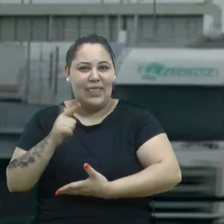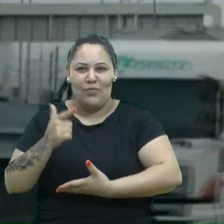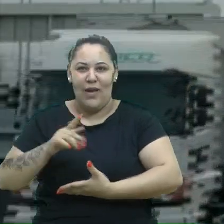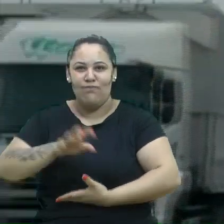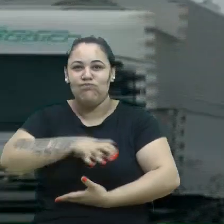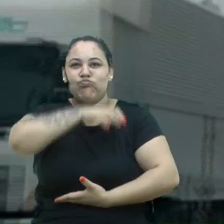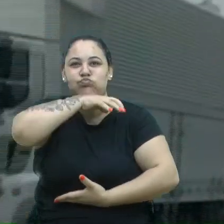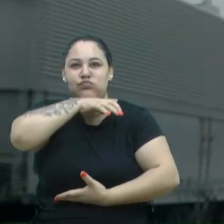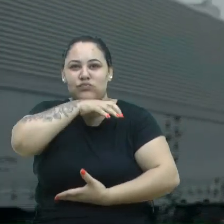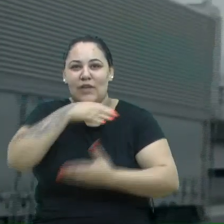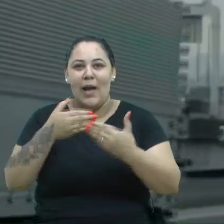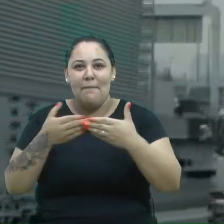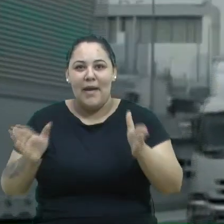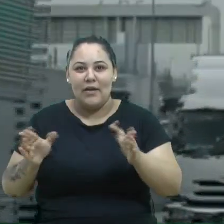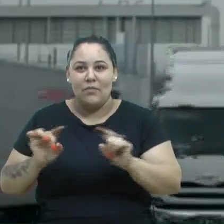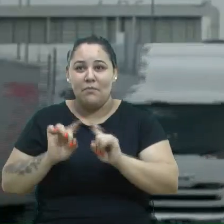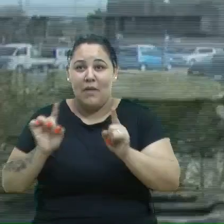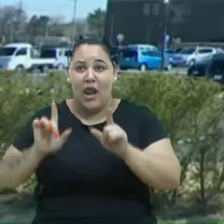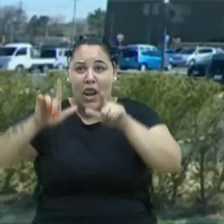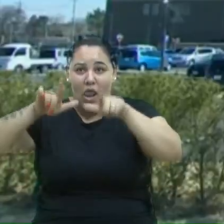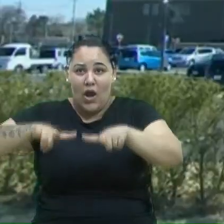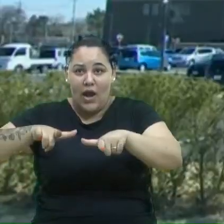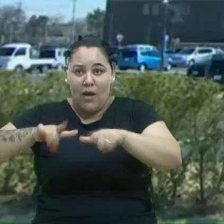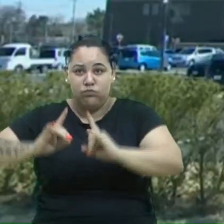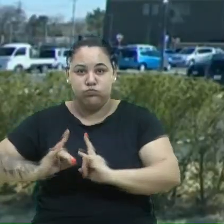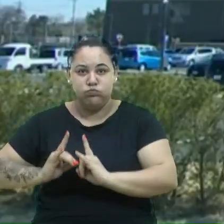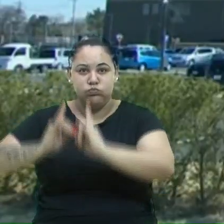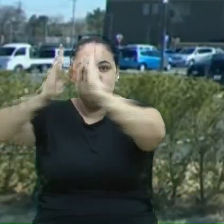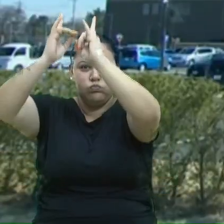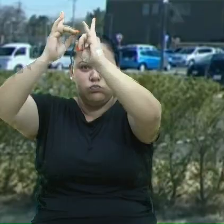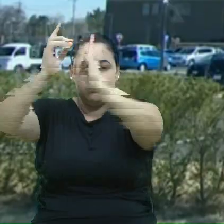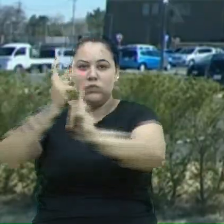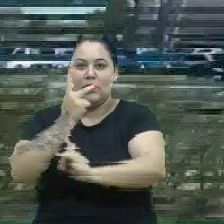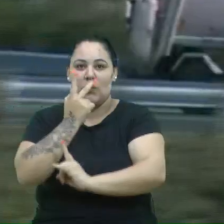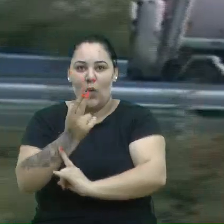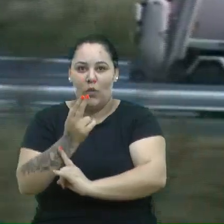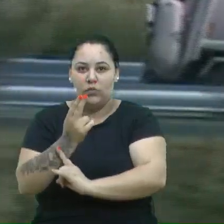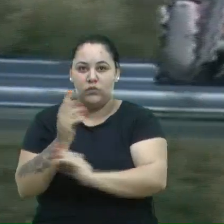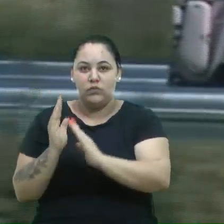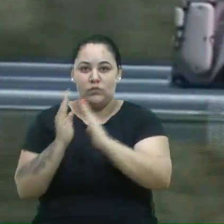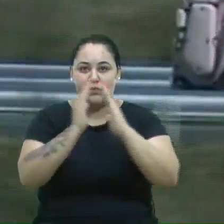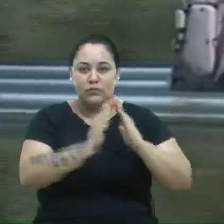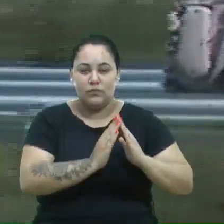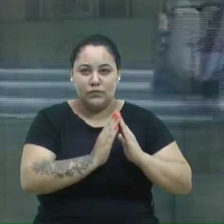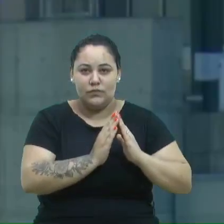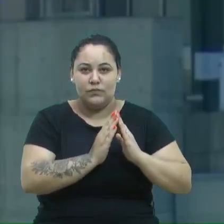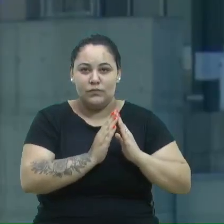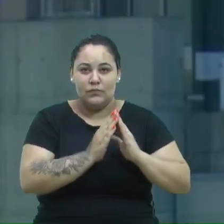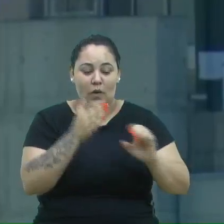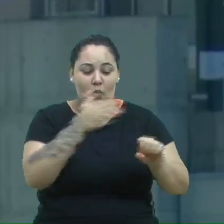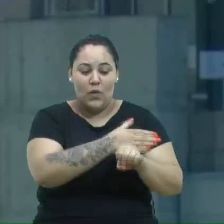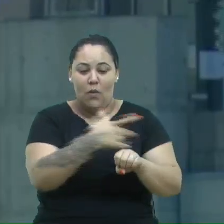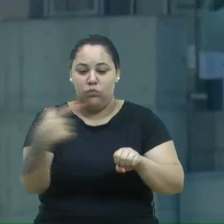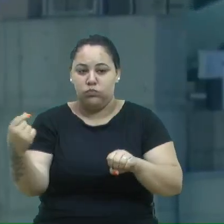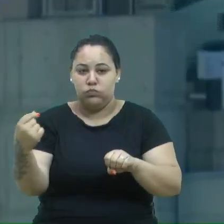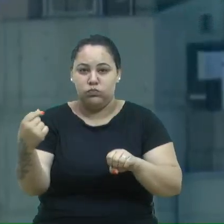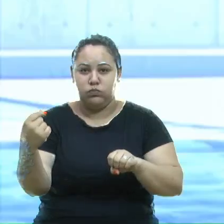mas locais como este, na cidade de Saitama, vizinha a Tóquio. O entra e sai dos caminhões é constante.